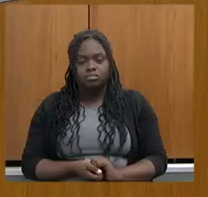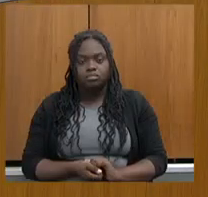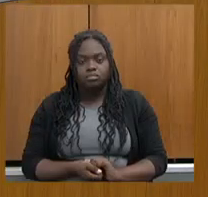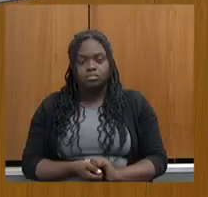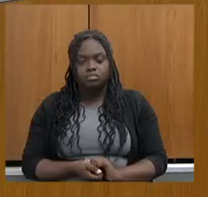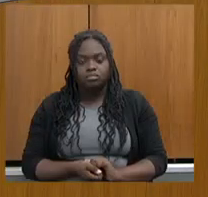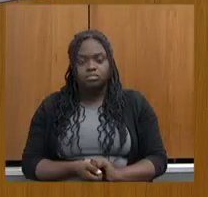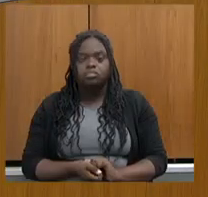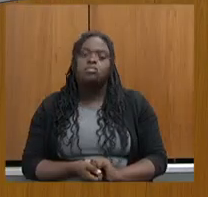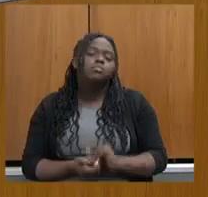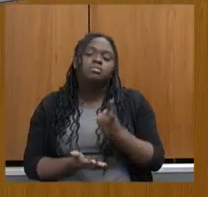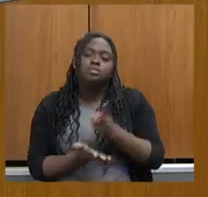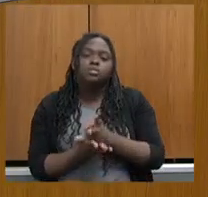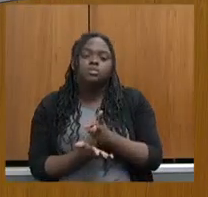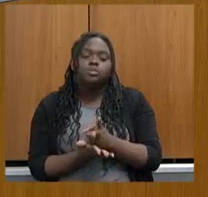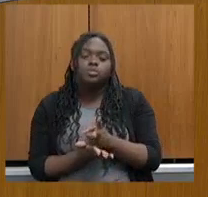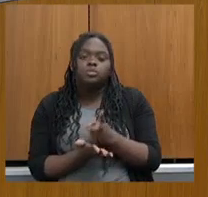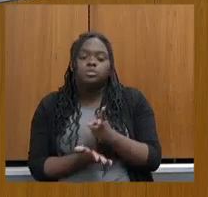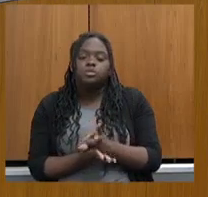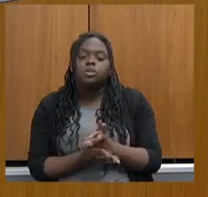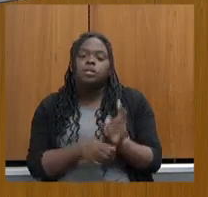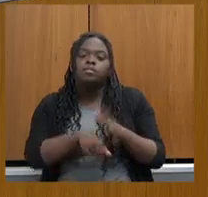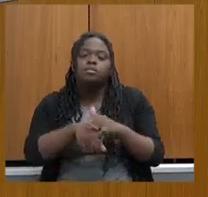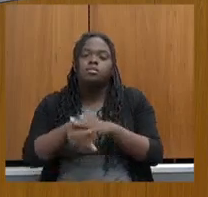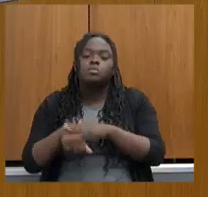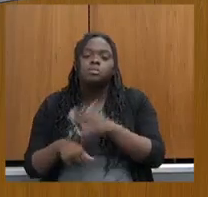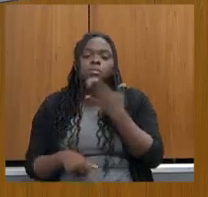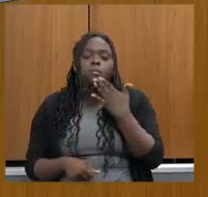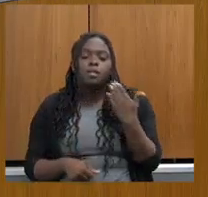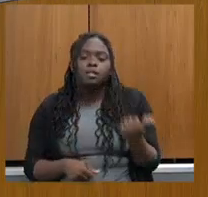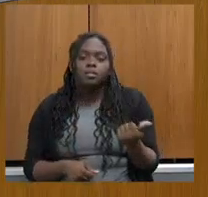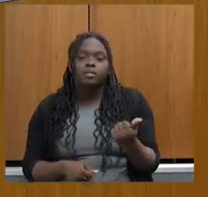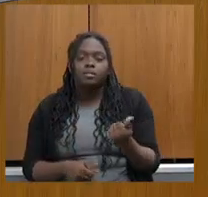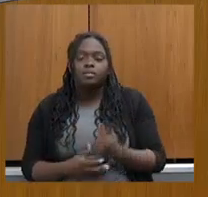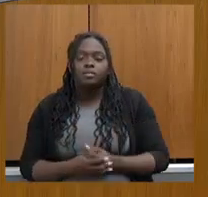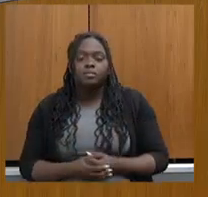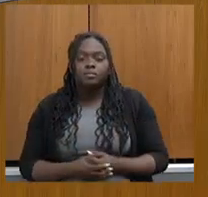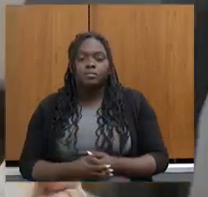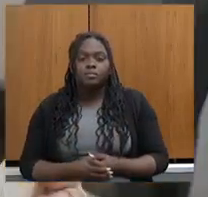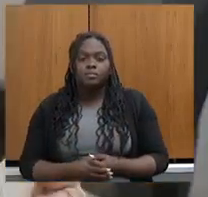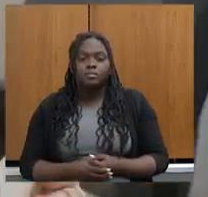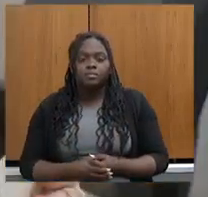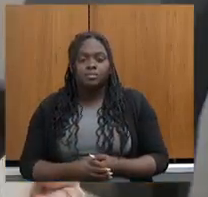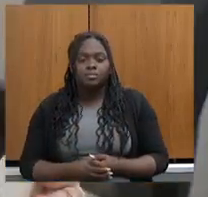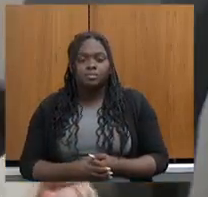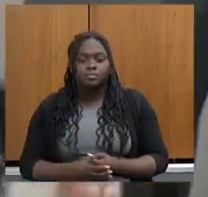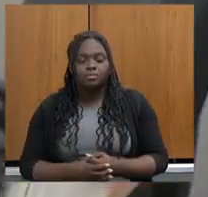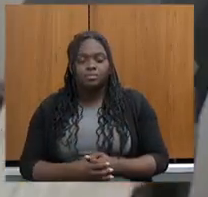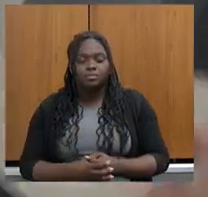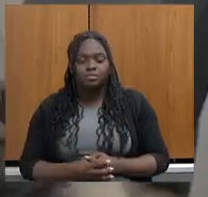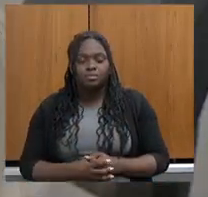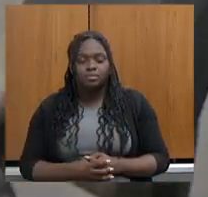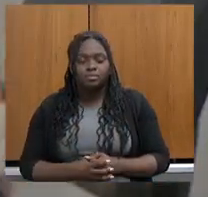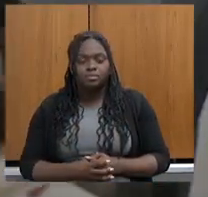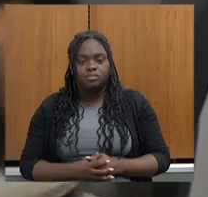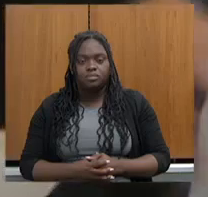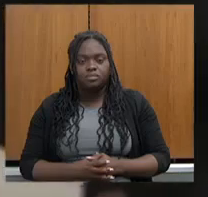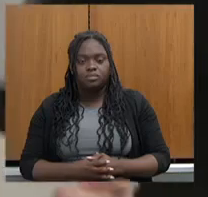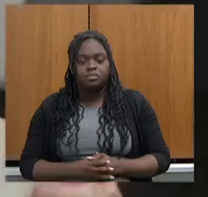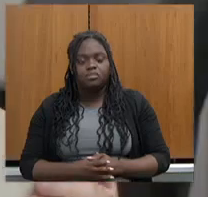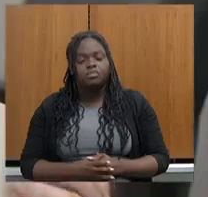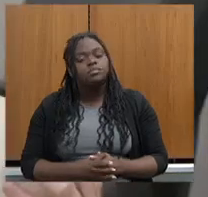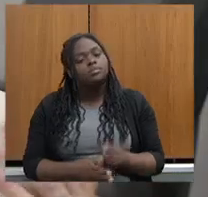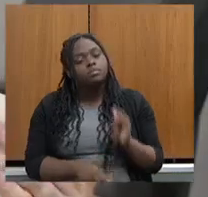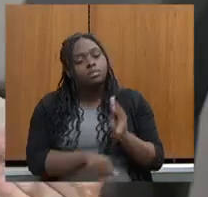o senhor continue a fazer o melhor do Senhor para cuidar